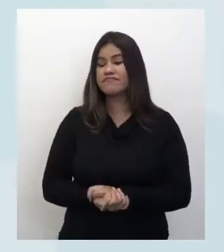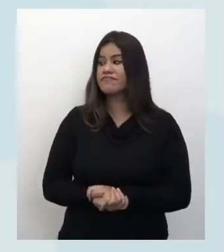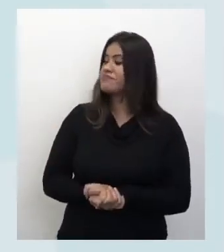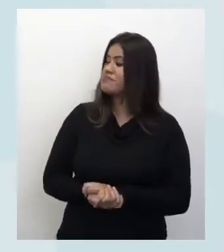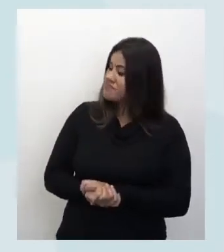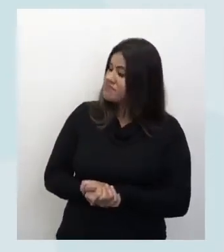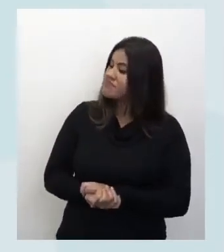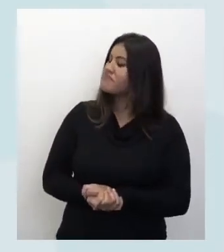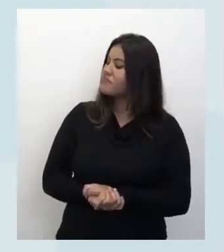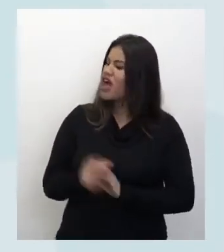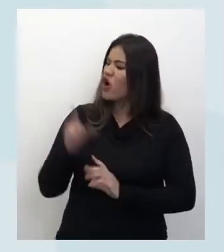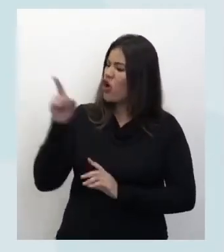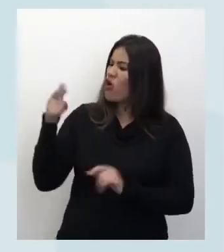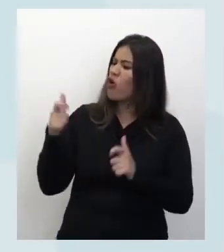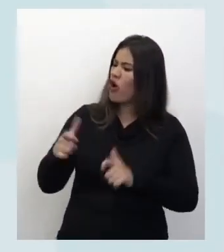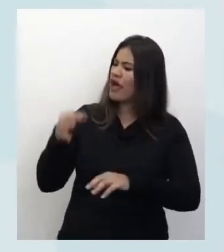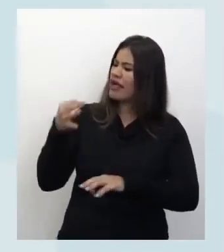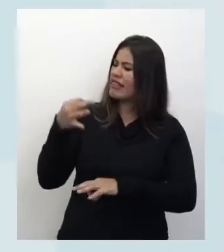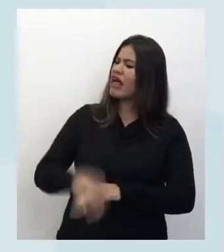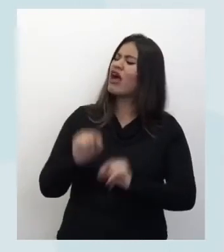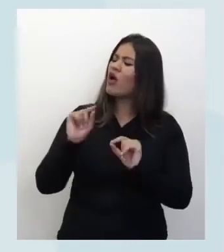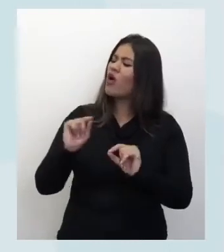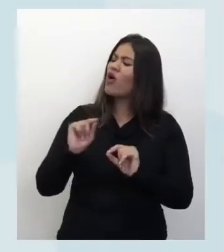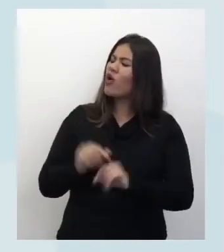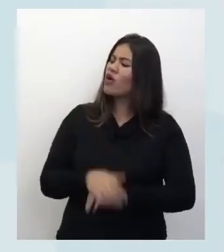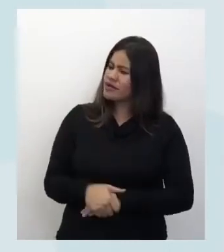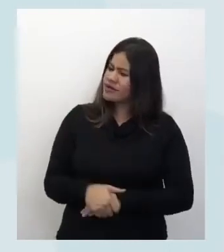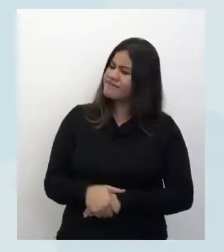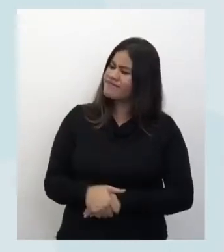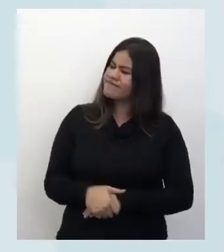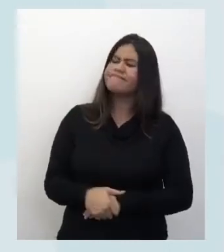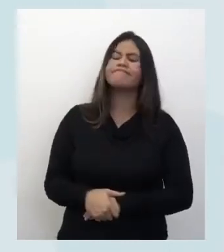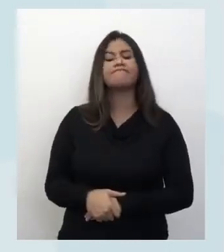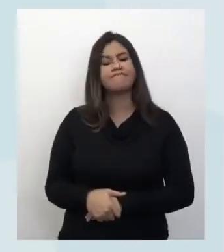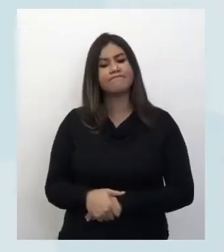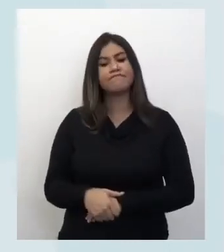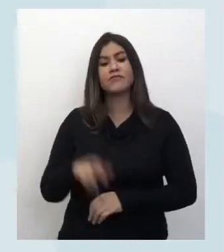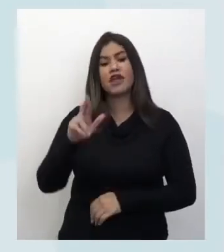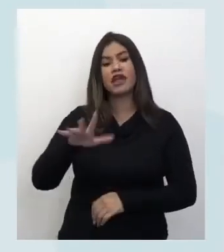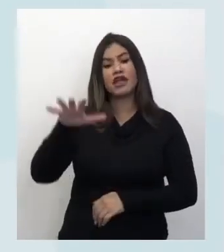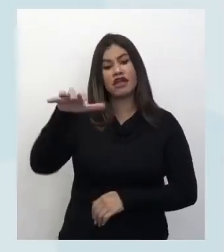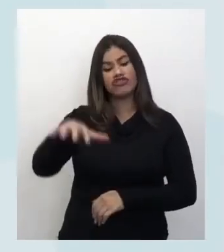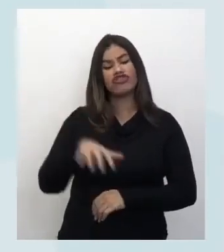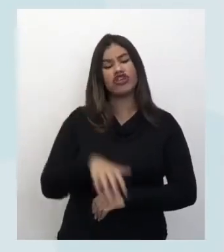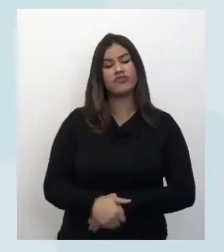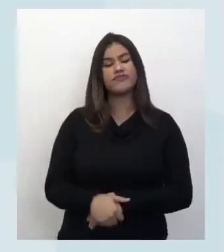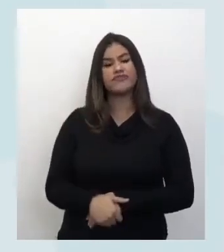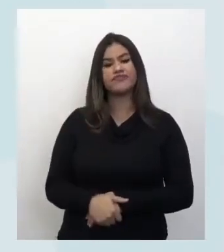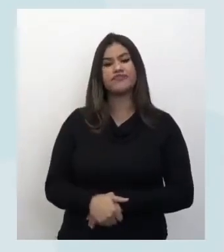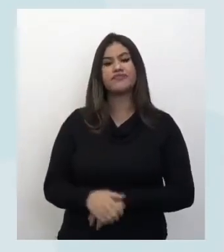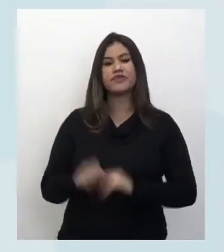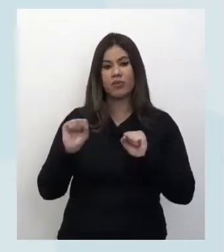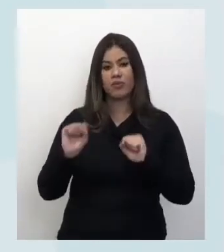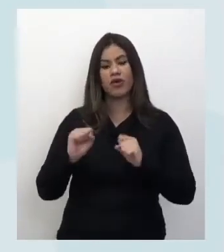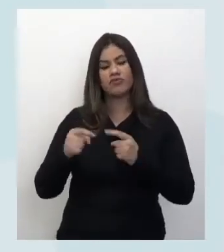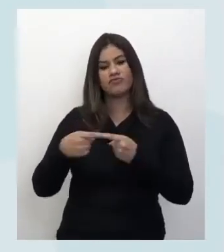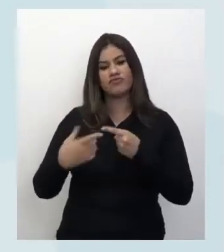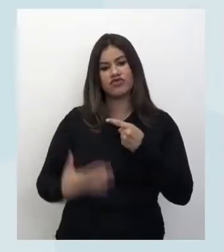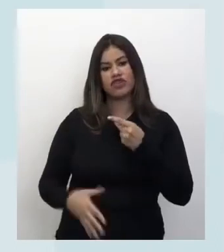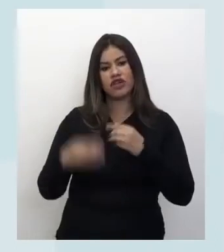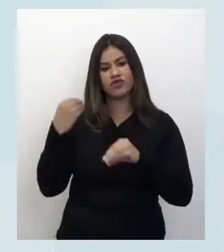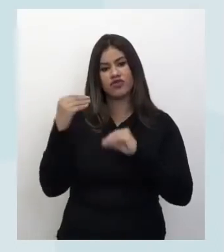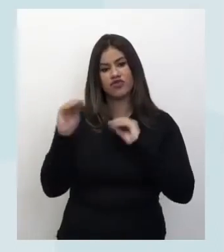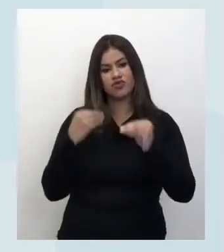tenho certeza, professora, que é tal região. Então, coloquem aí no chat o que